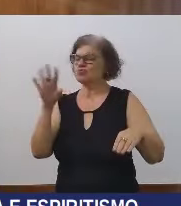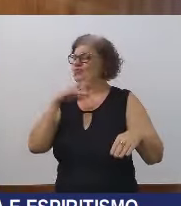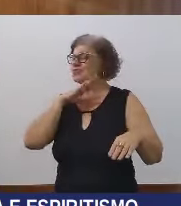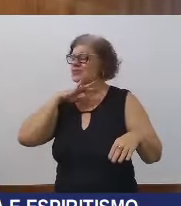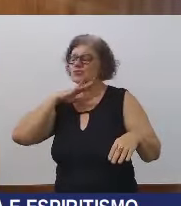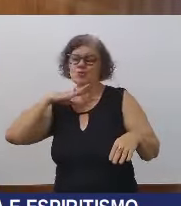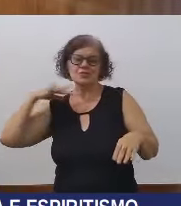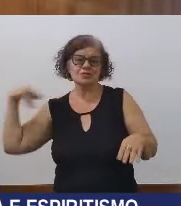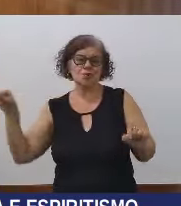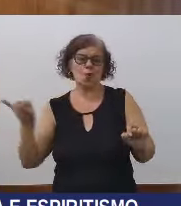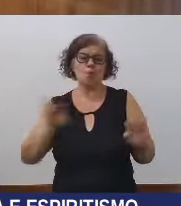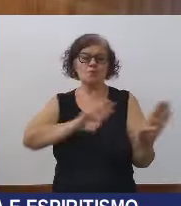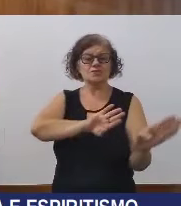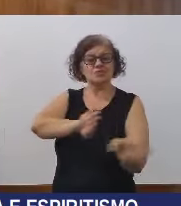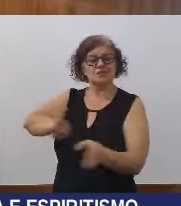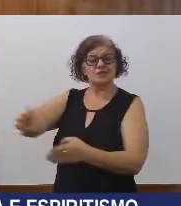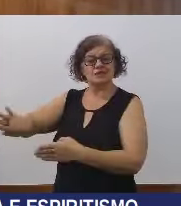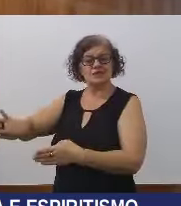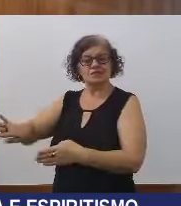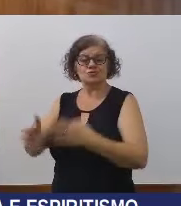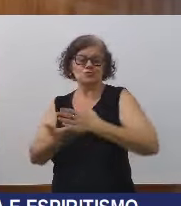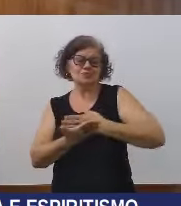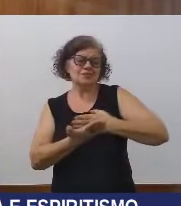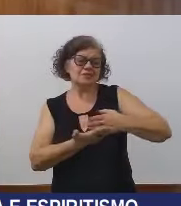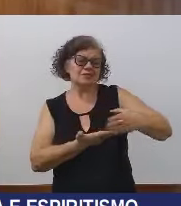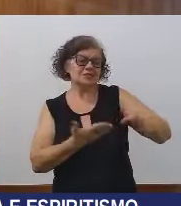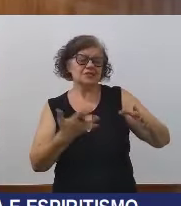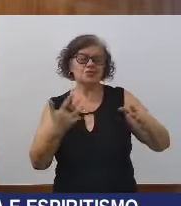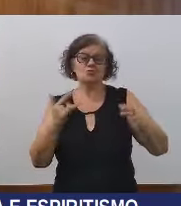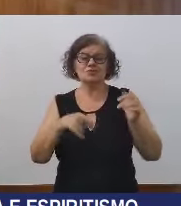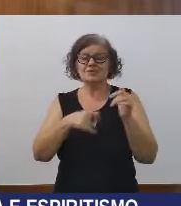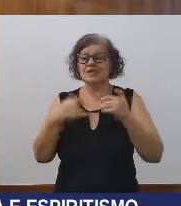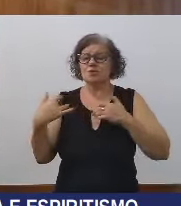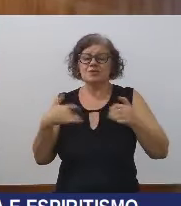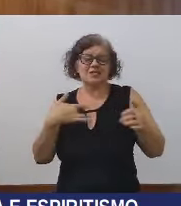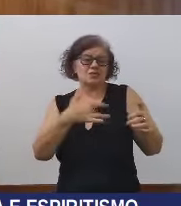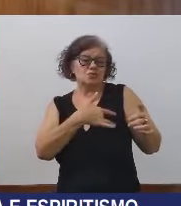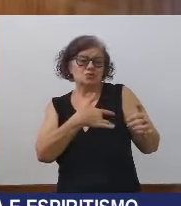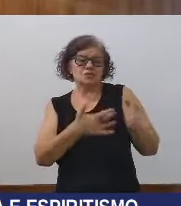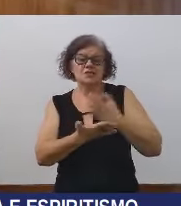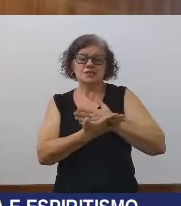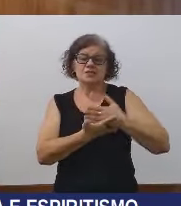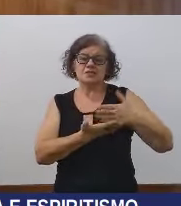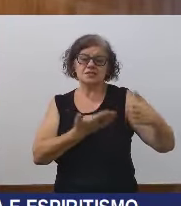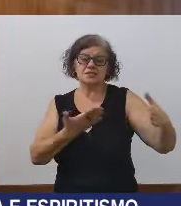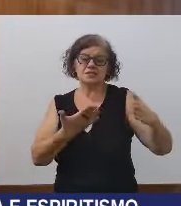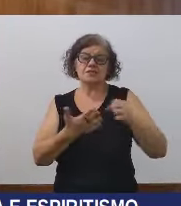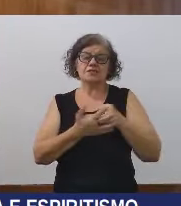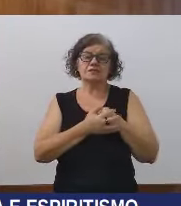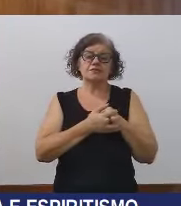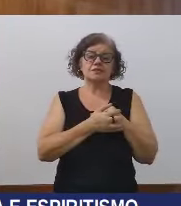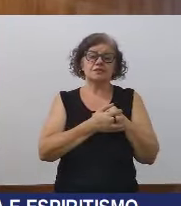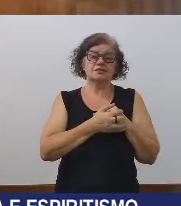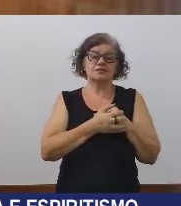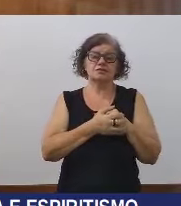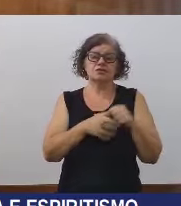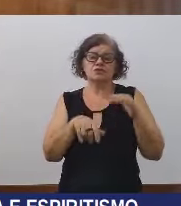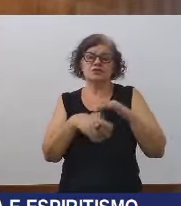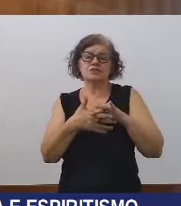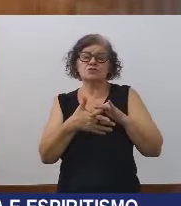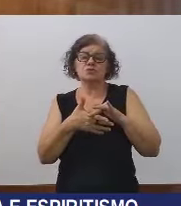aquelas negatividades, aquelas dores que estão, porventura, nos